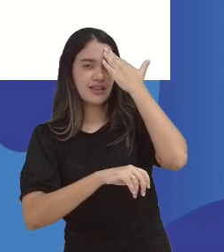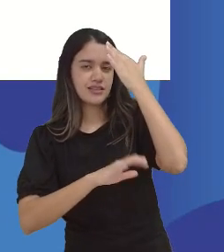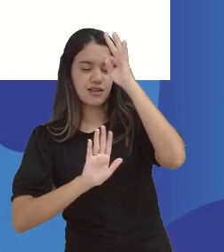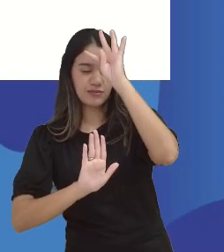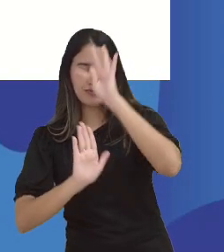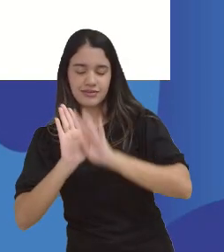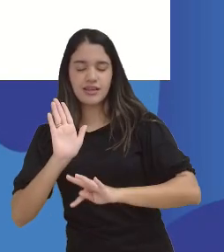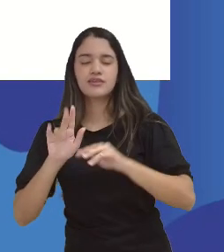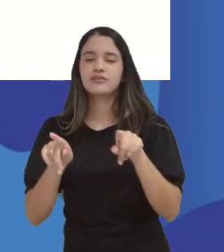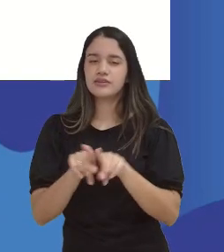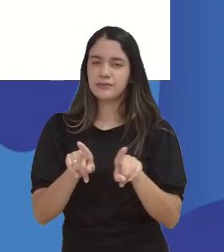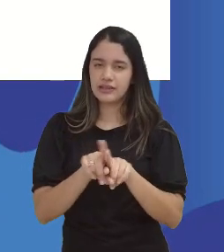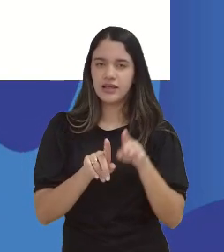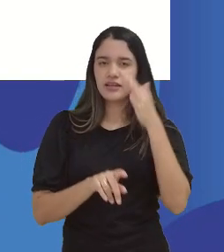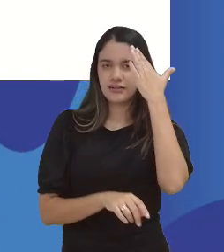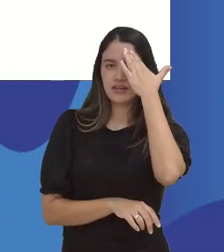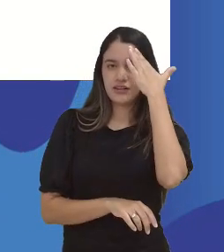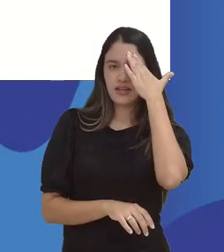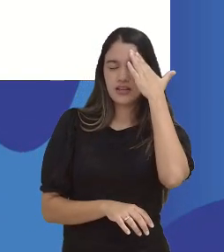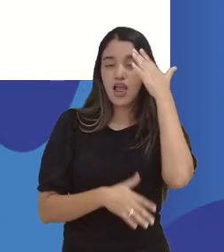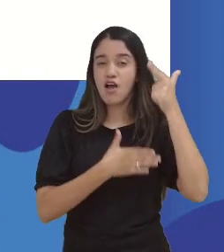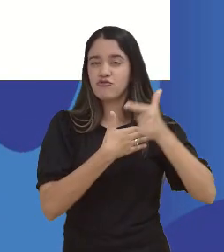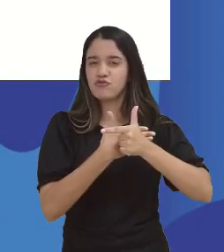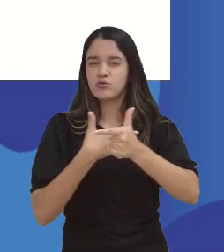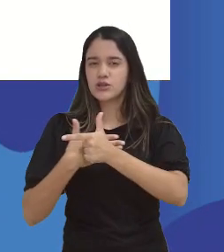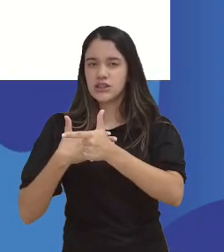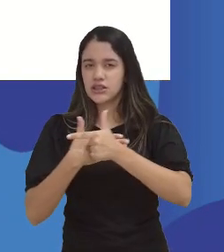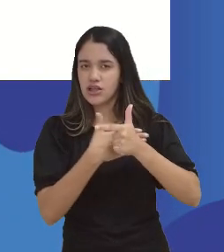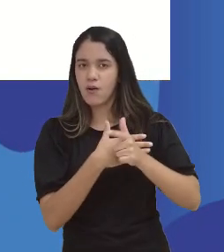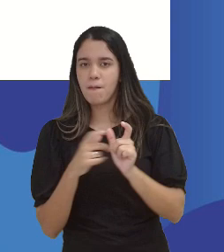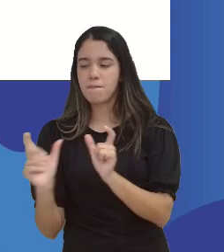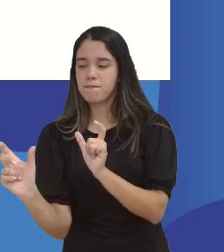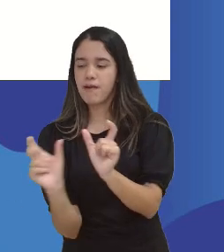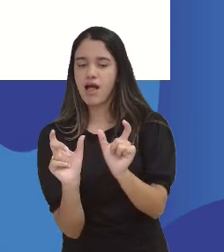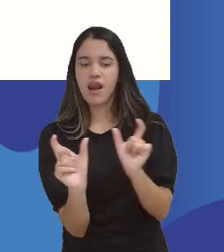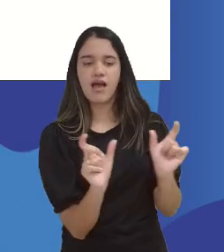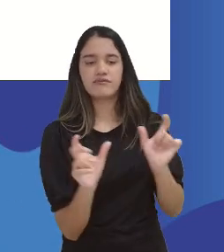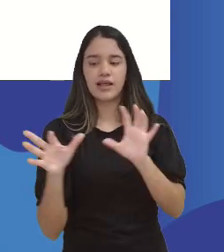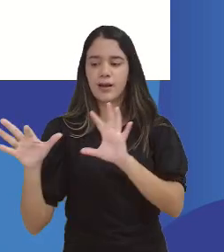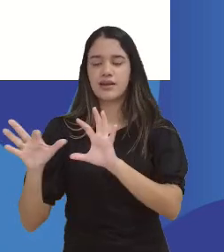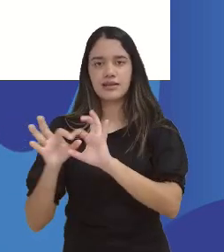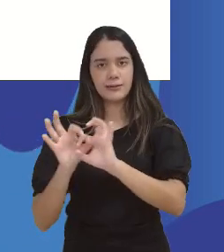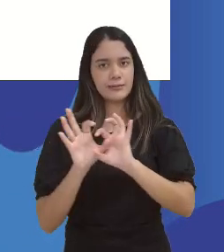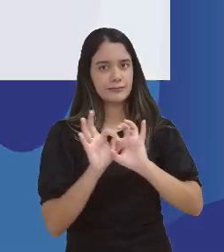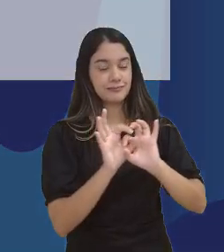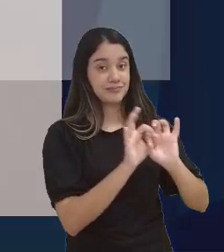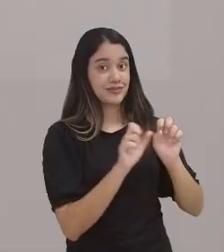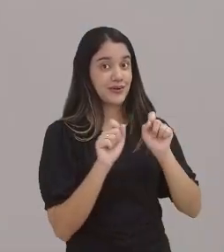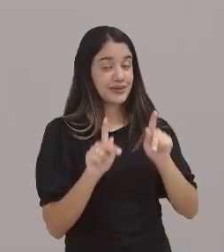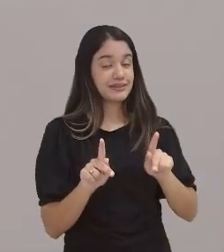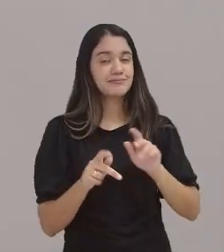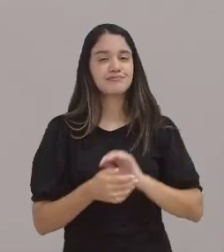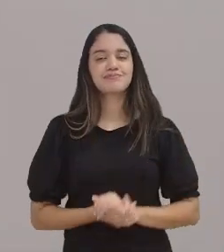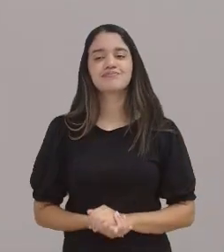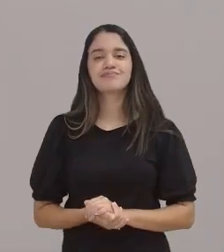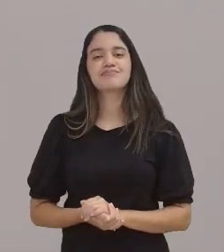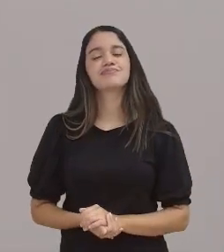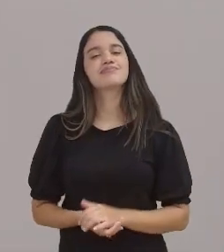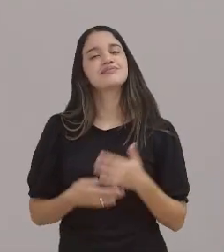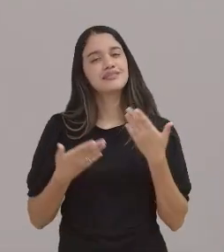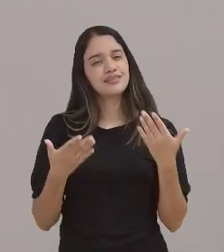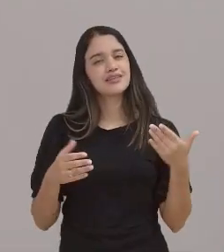texto e também compreender a função de cada palavrinha que liga uma coisa a outra. Ok? Se joga